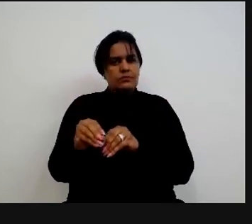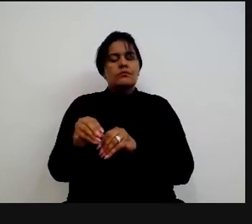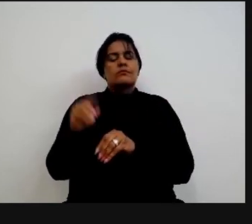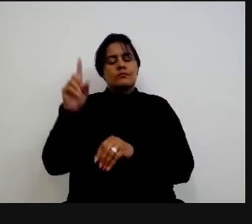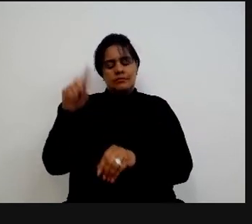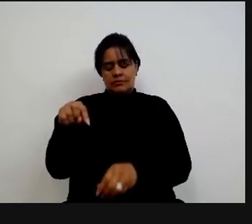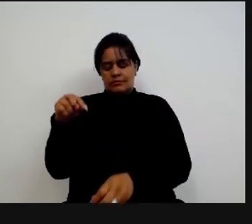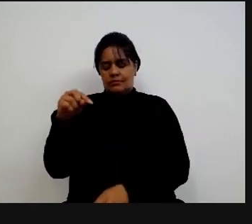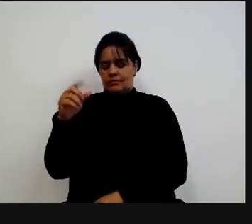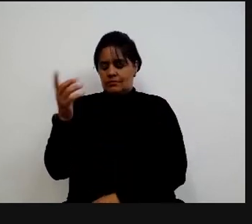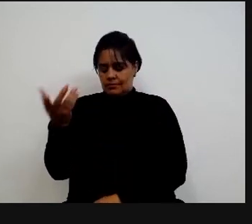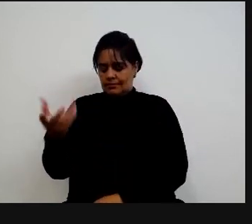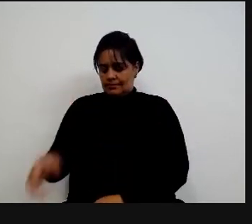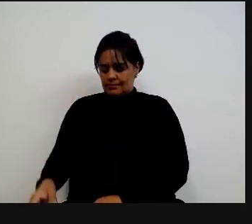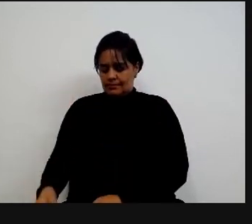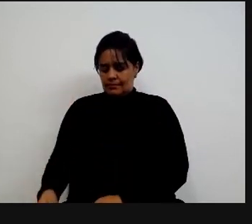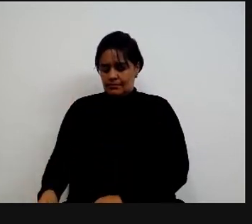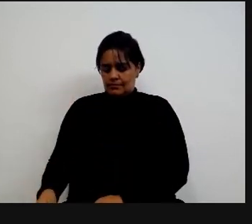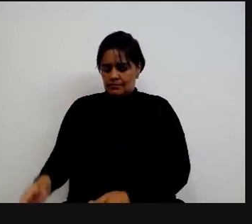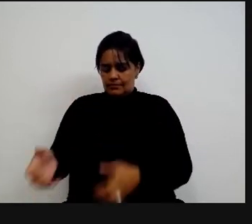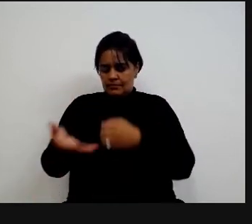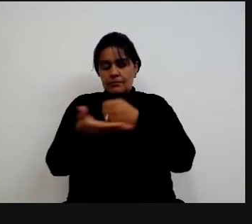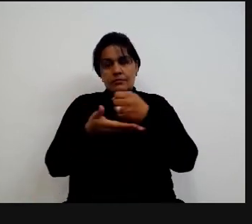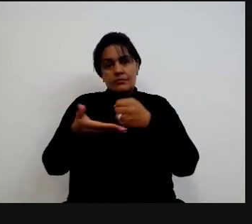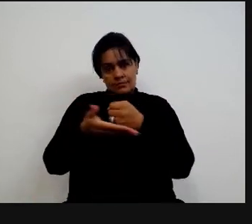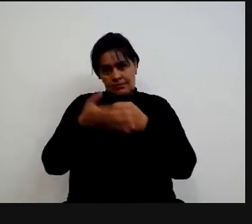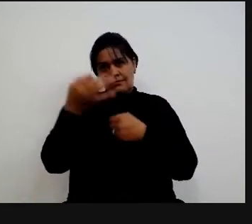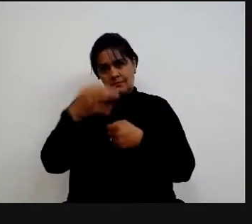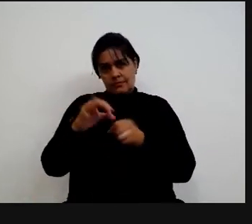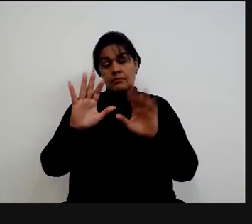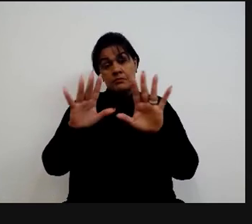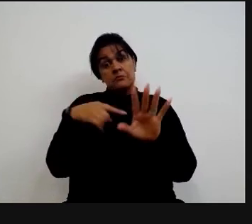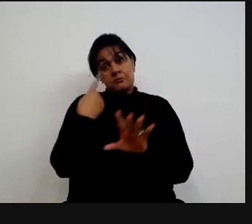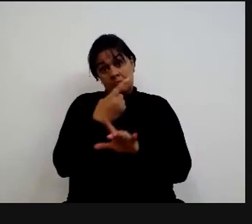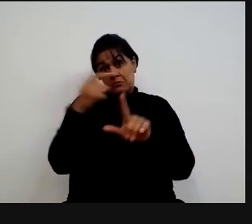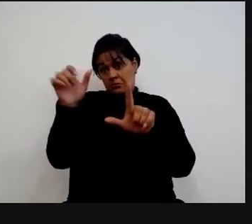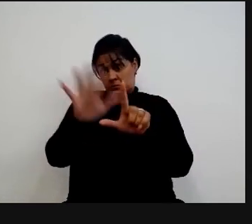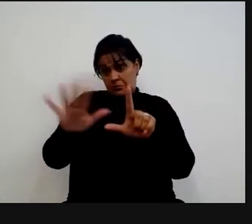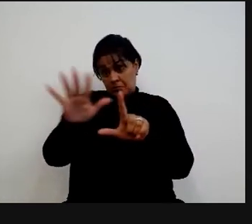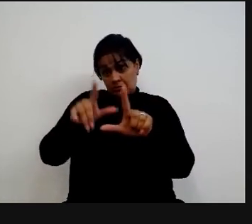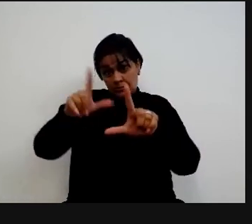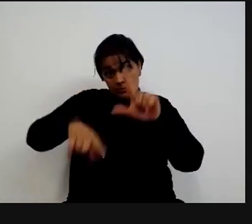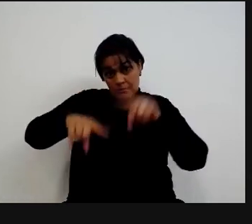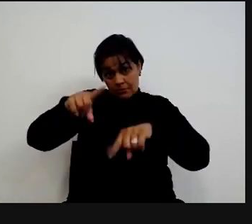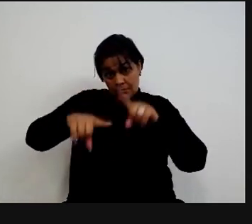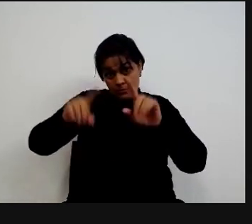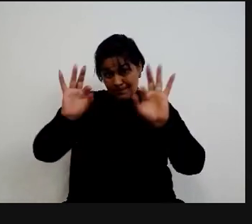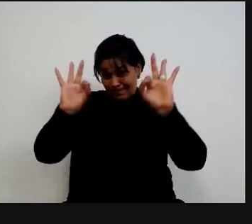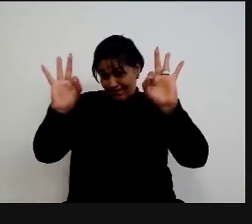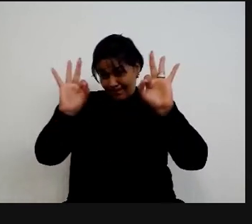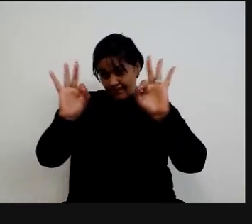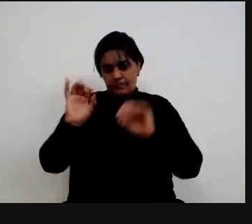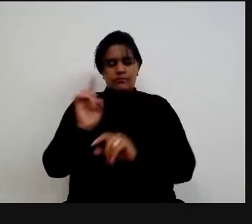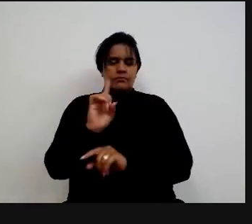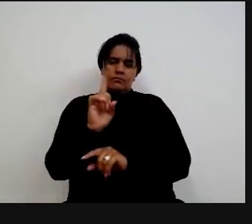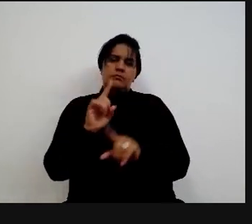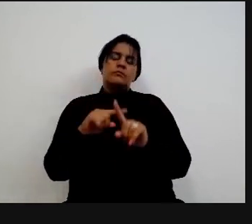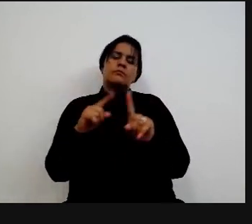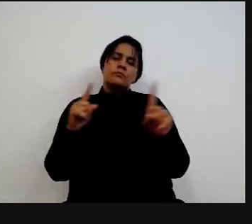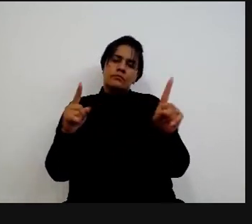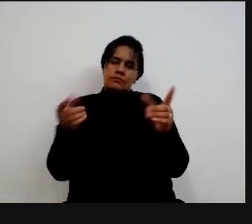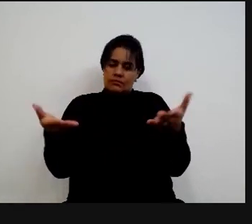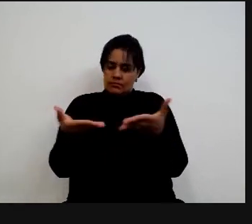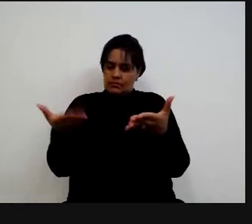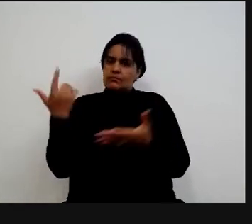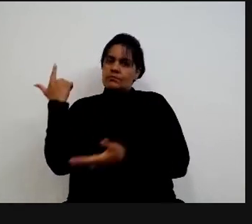é pelo menos o básico. E a gente ainda não tem a melhor ferramenta do mundo, mas a gente tem uma que nos atende no momento,